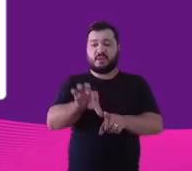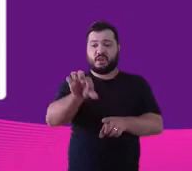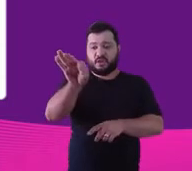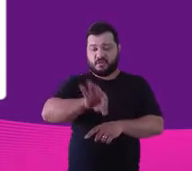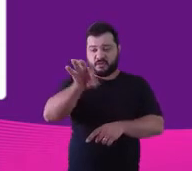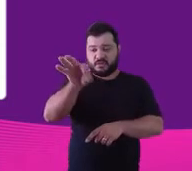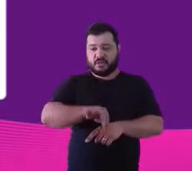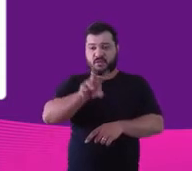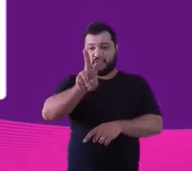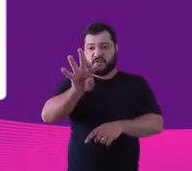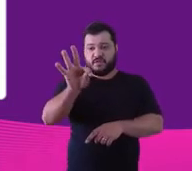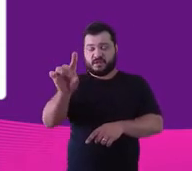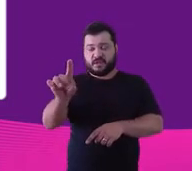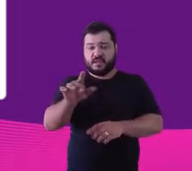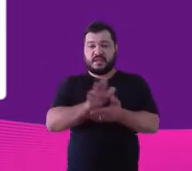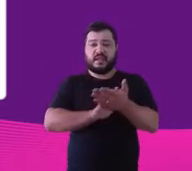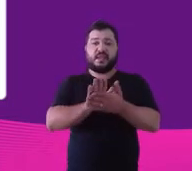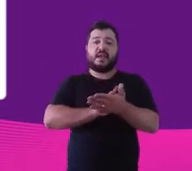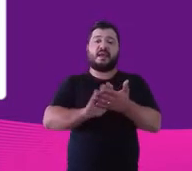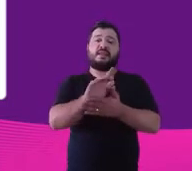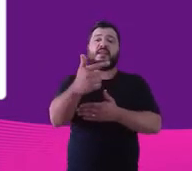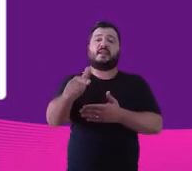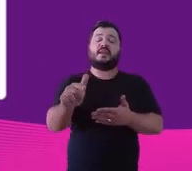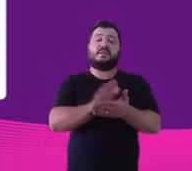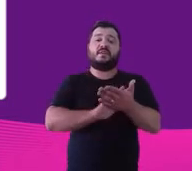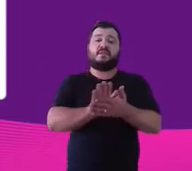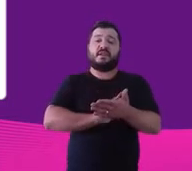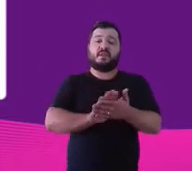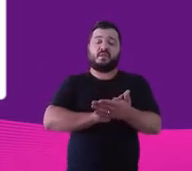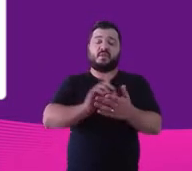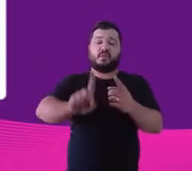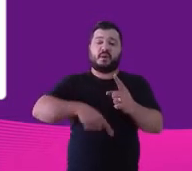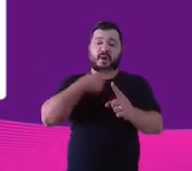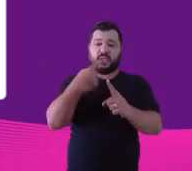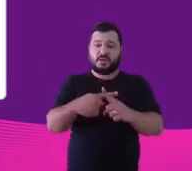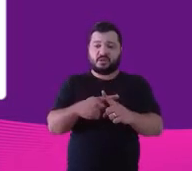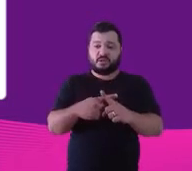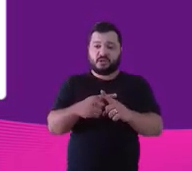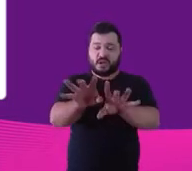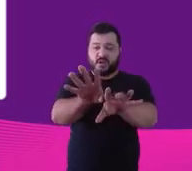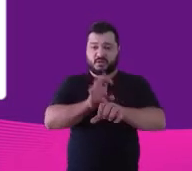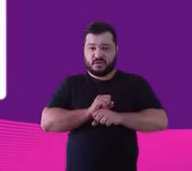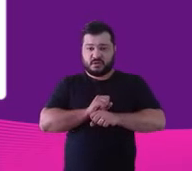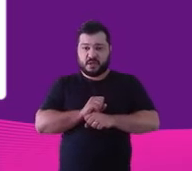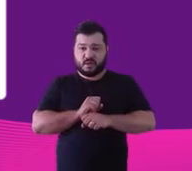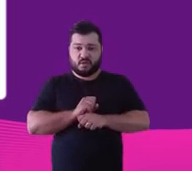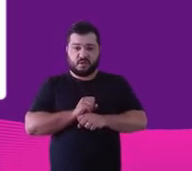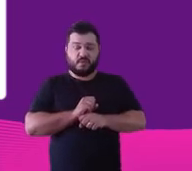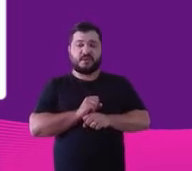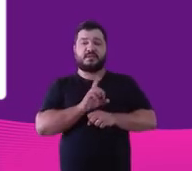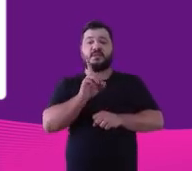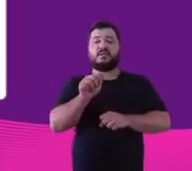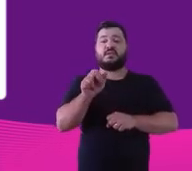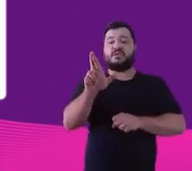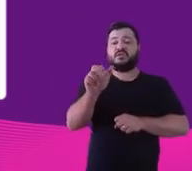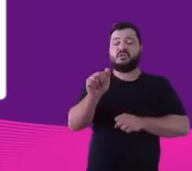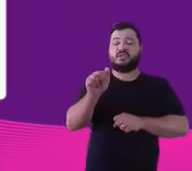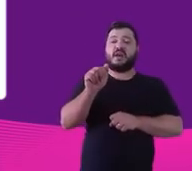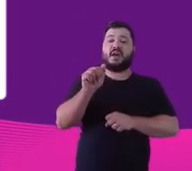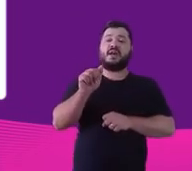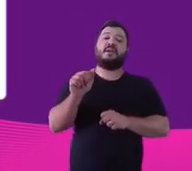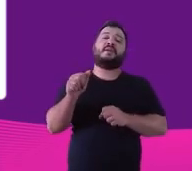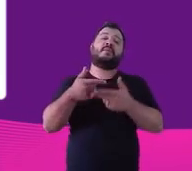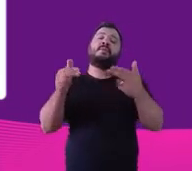cento Não vi nada que não houve nenhum efeito ato da incorporação de da tomar ver